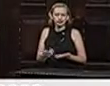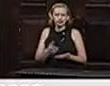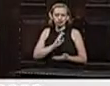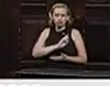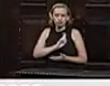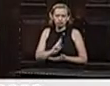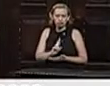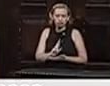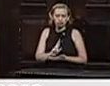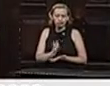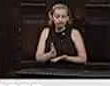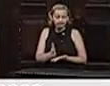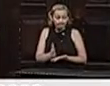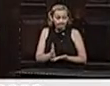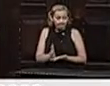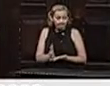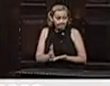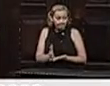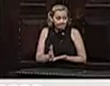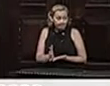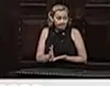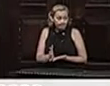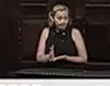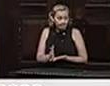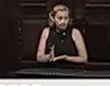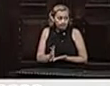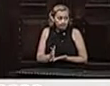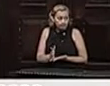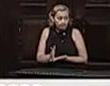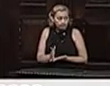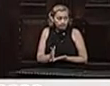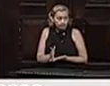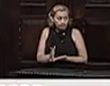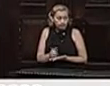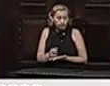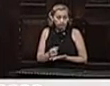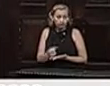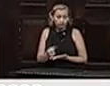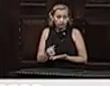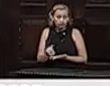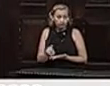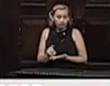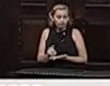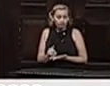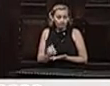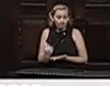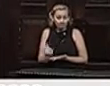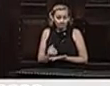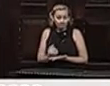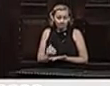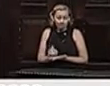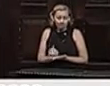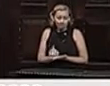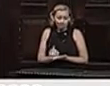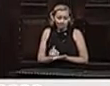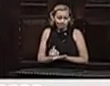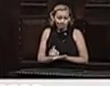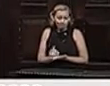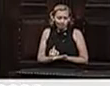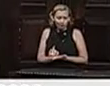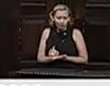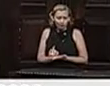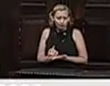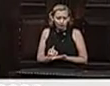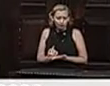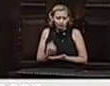oposição. Não somos de uma oposição do quanto pior, melhor, porque apesar de acharmos que a grande